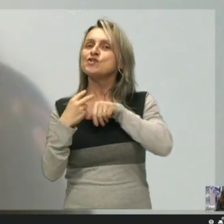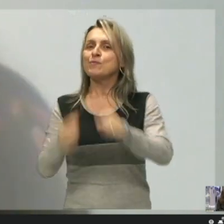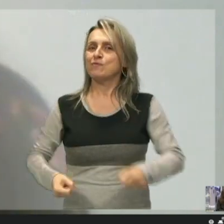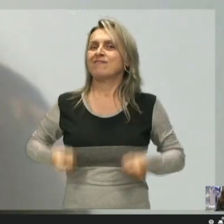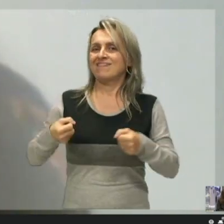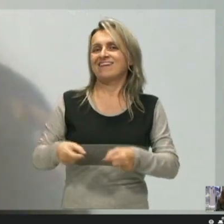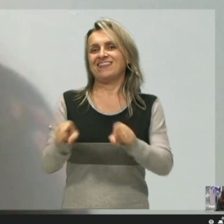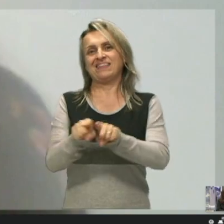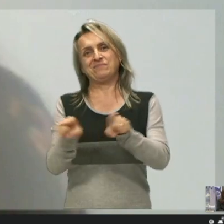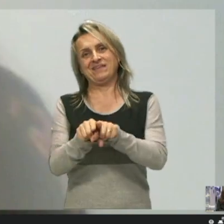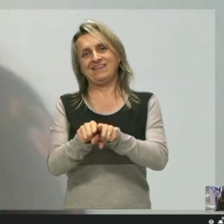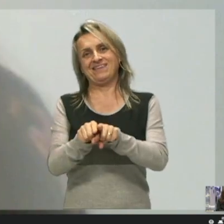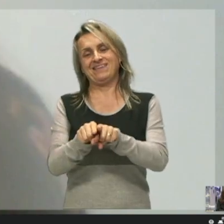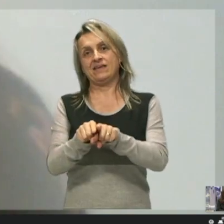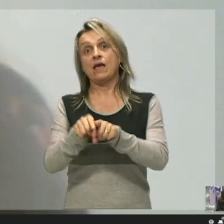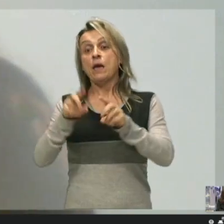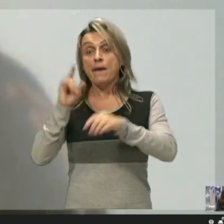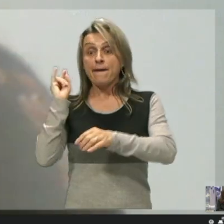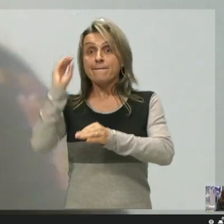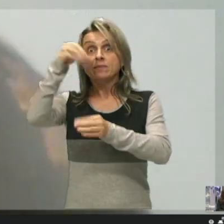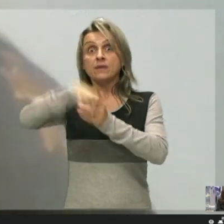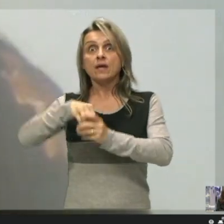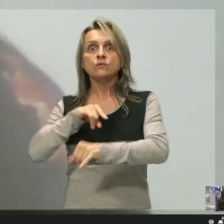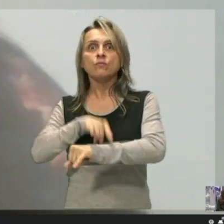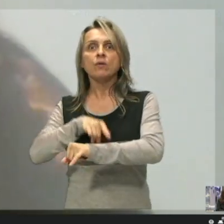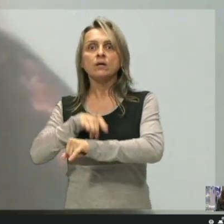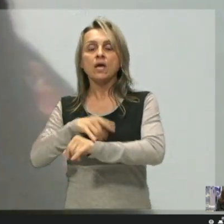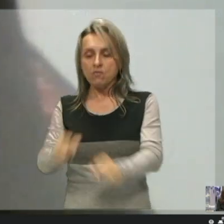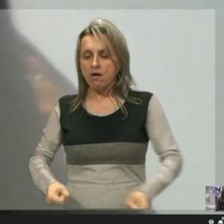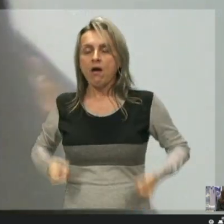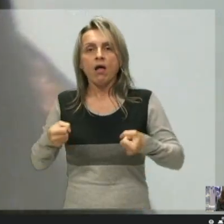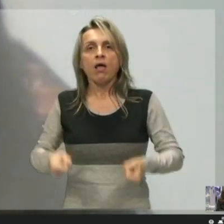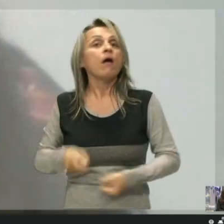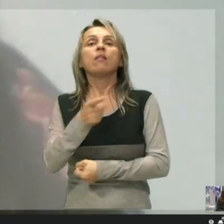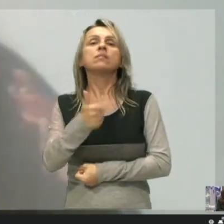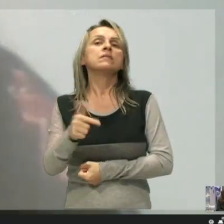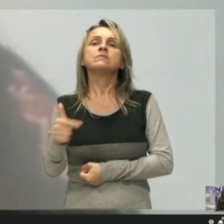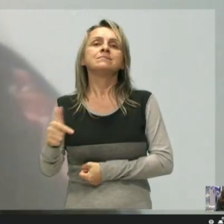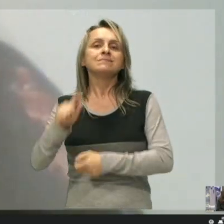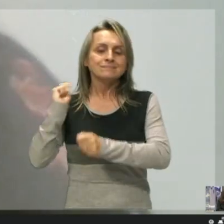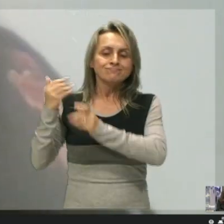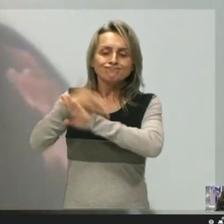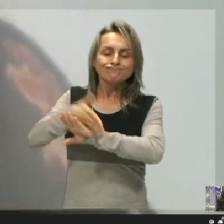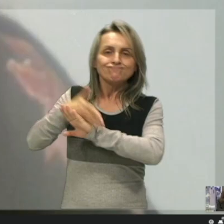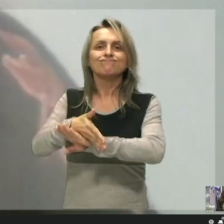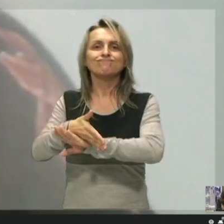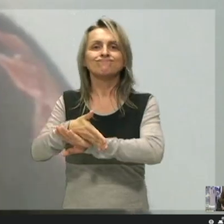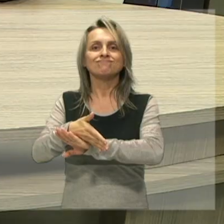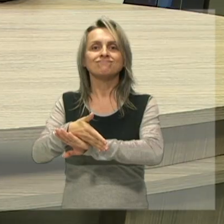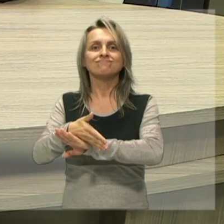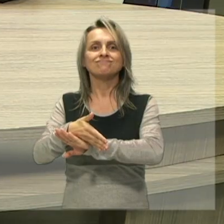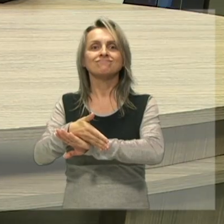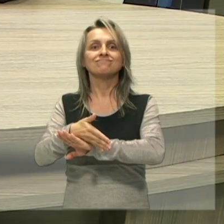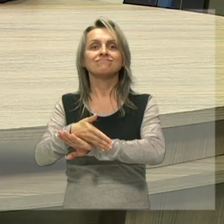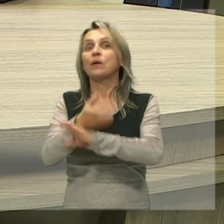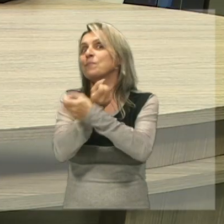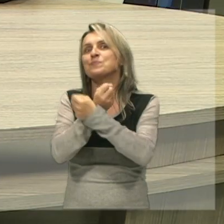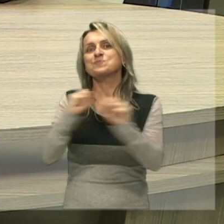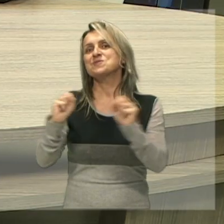a cadeira de roda entrava no banheiro, mas a pessoa tinha que levantar para fechar a porta. Então não tinha